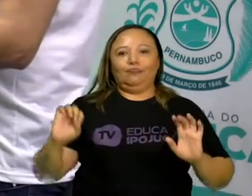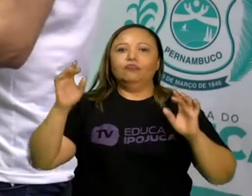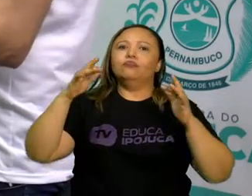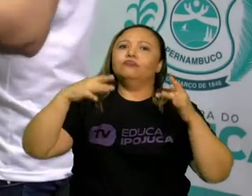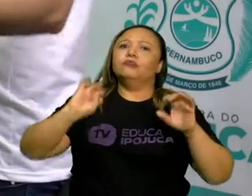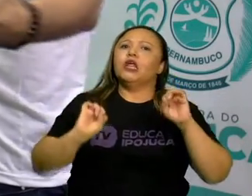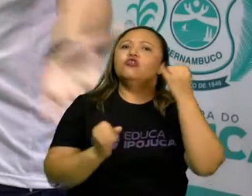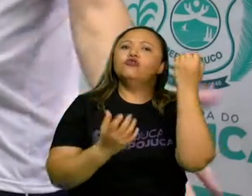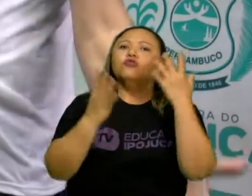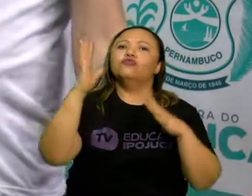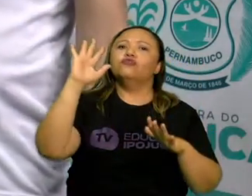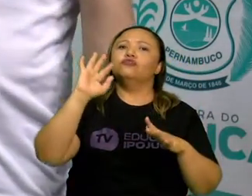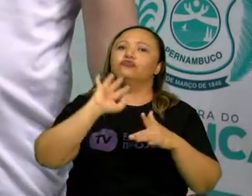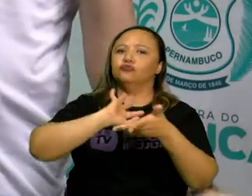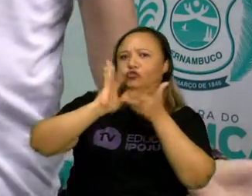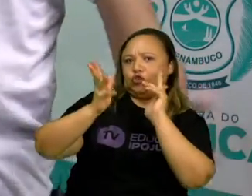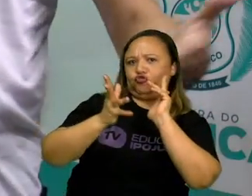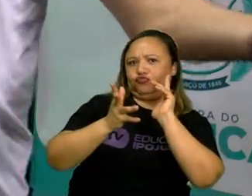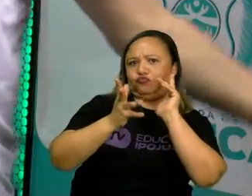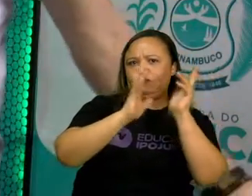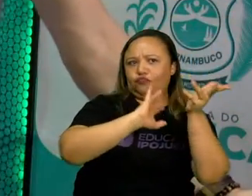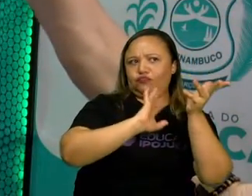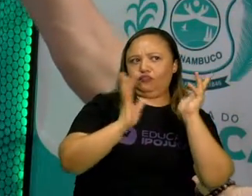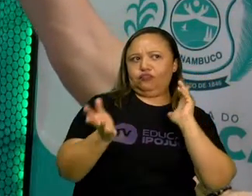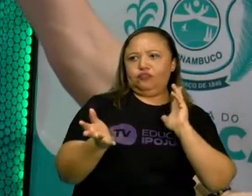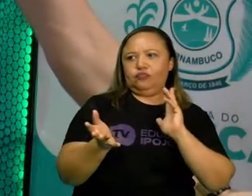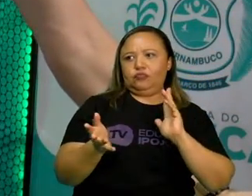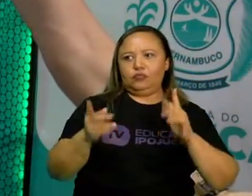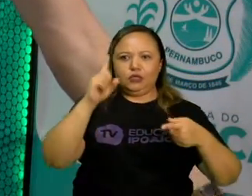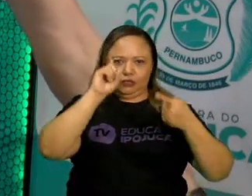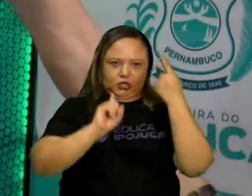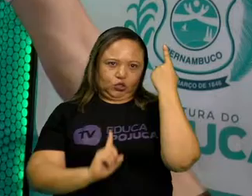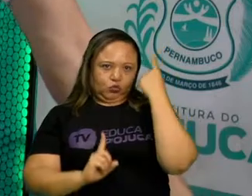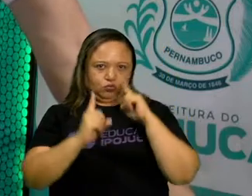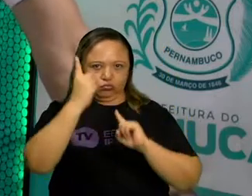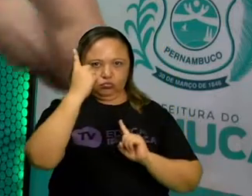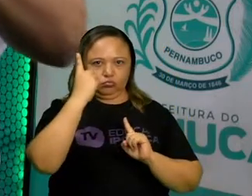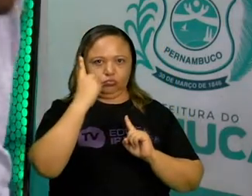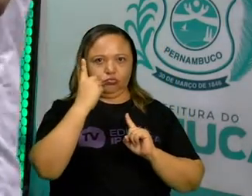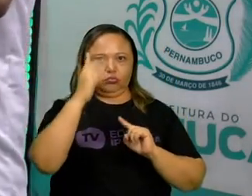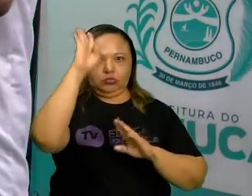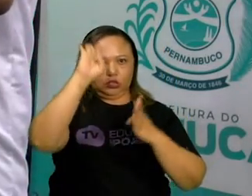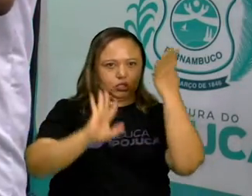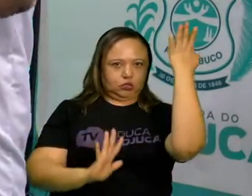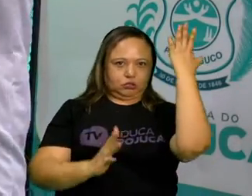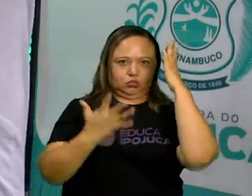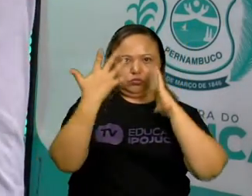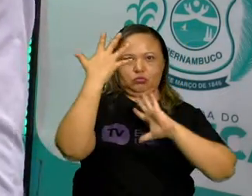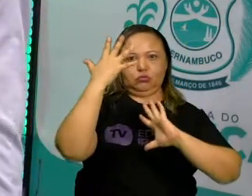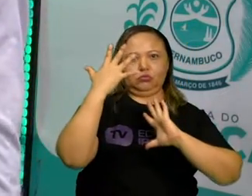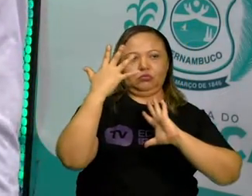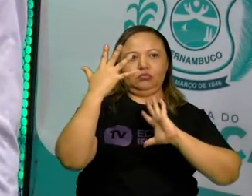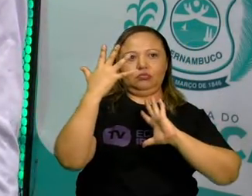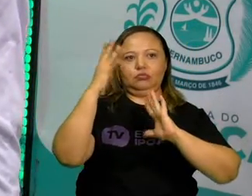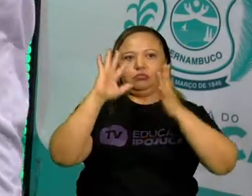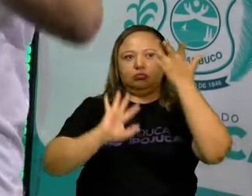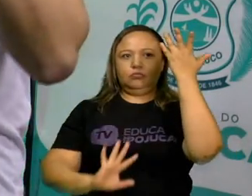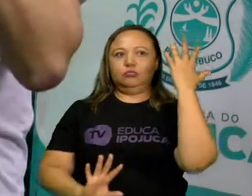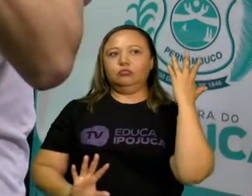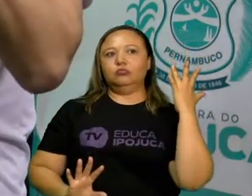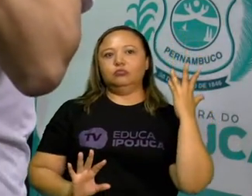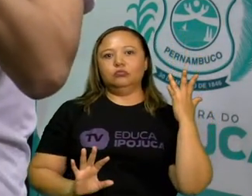Gesto. O que é gesto, minha gente? Gesto é gesto. Gesto é gesto. Gesto,